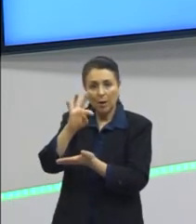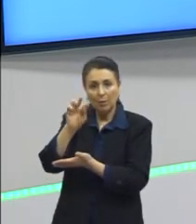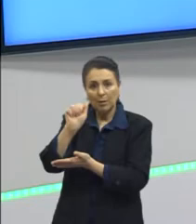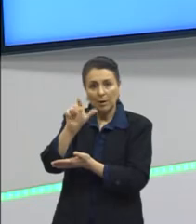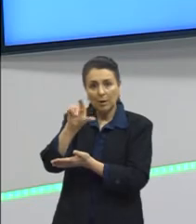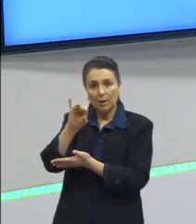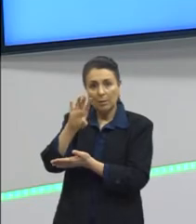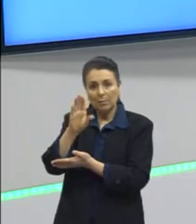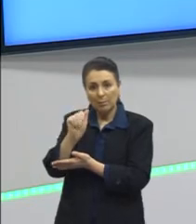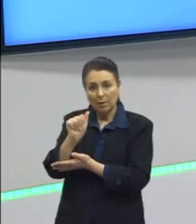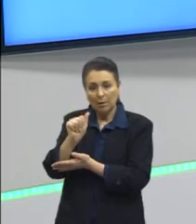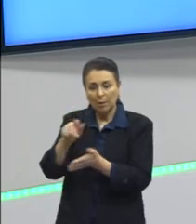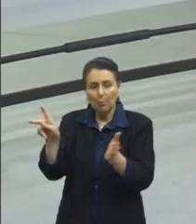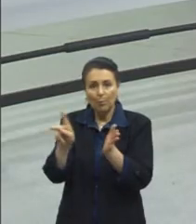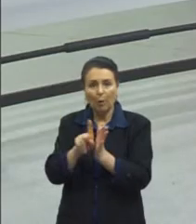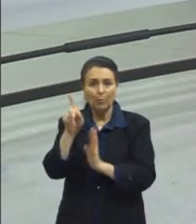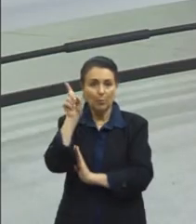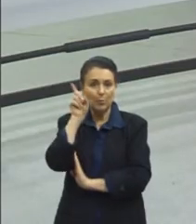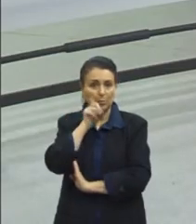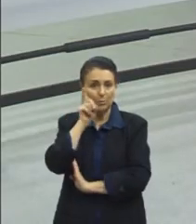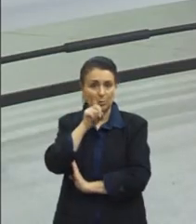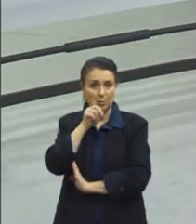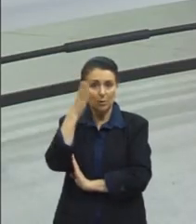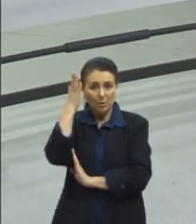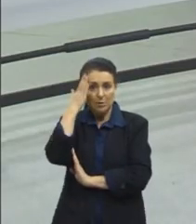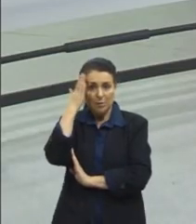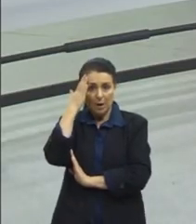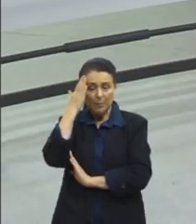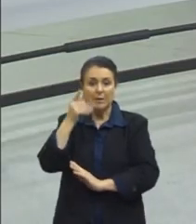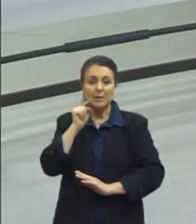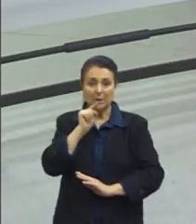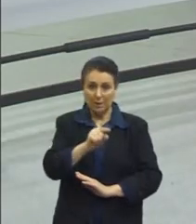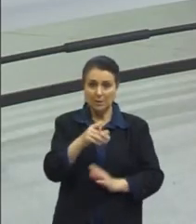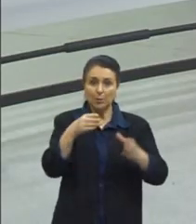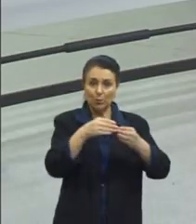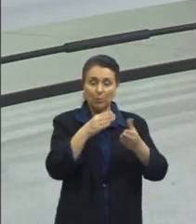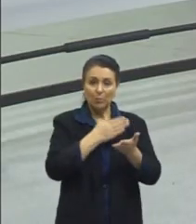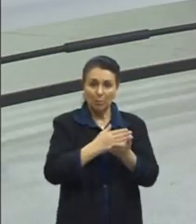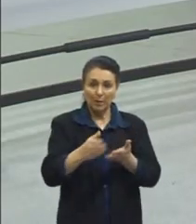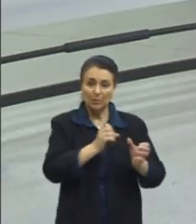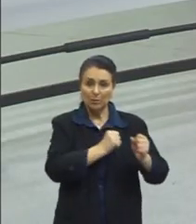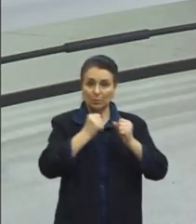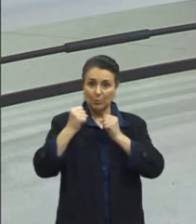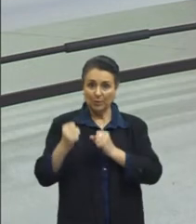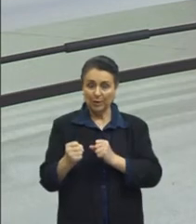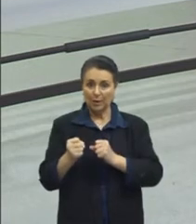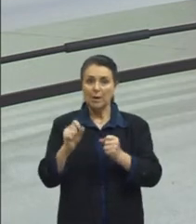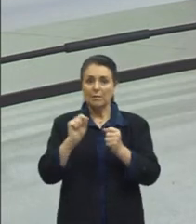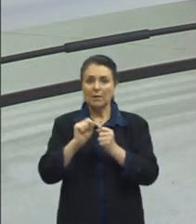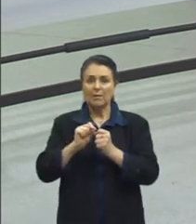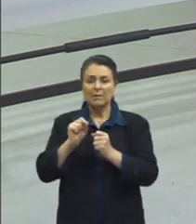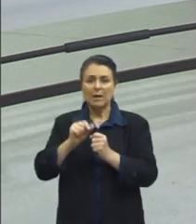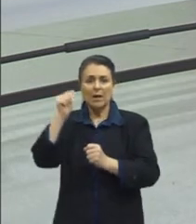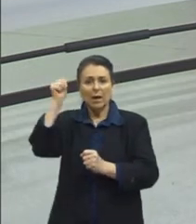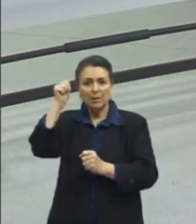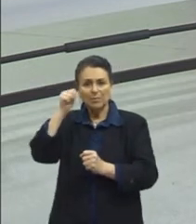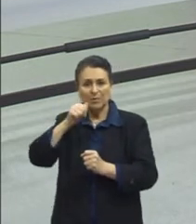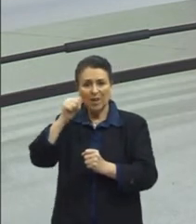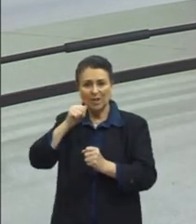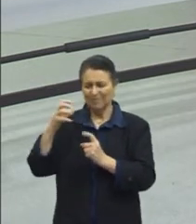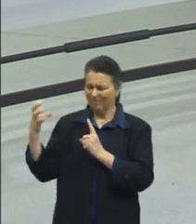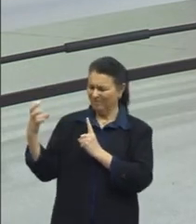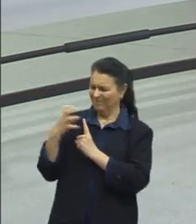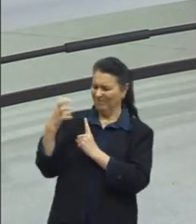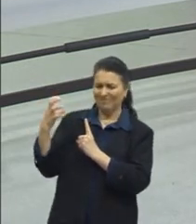os próprios Estados Unidos né e a gente sabe que o Talibã vai chegar no poder e vai submeter as mulheres a uma dominação muito